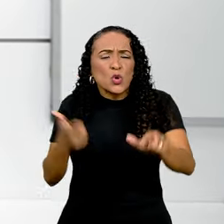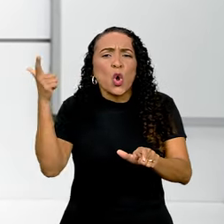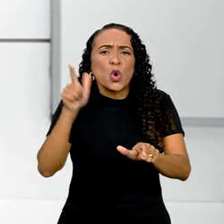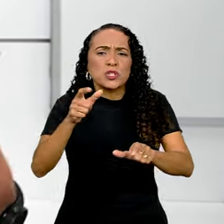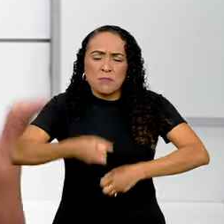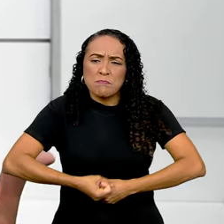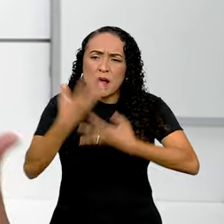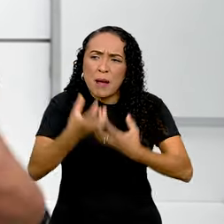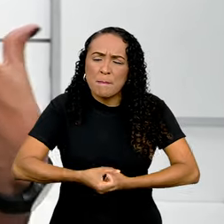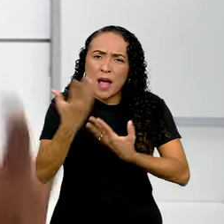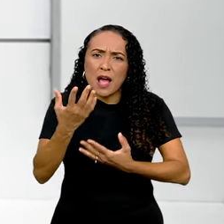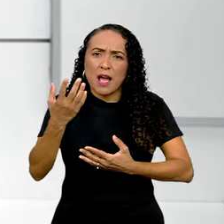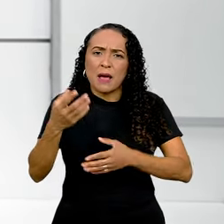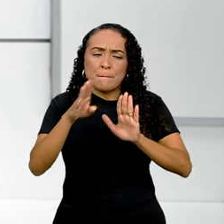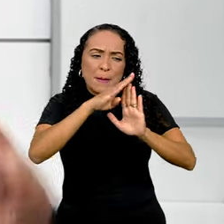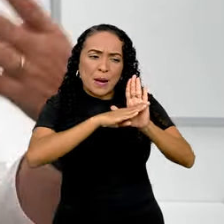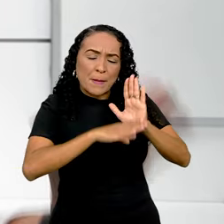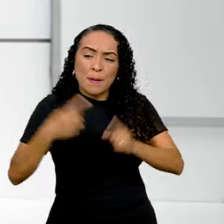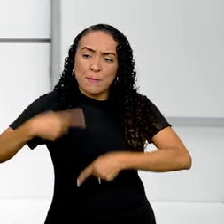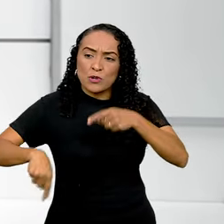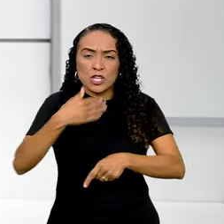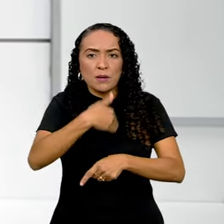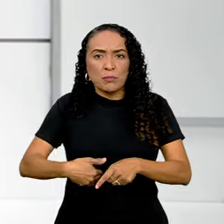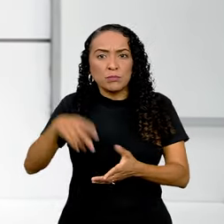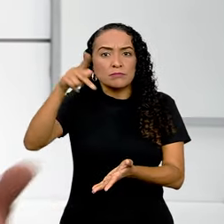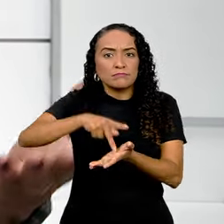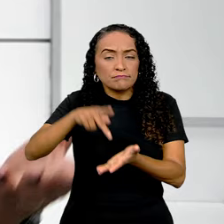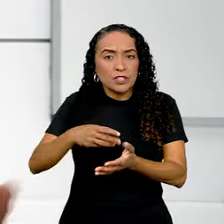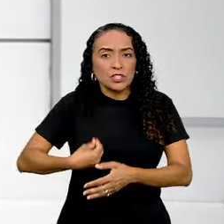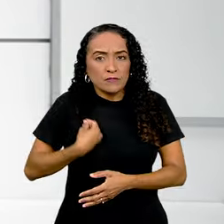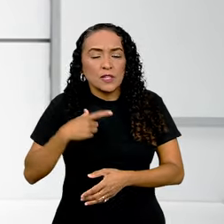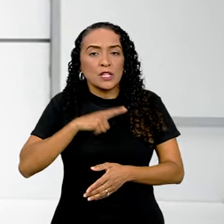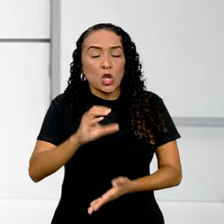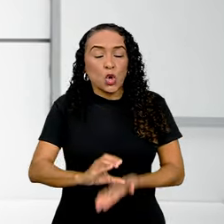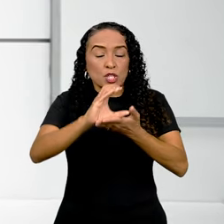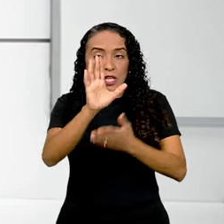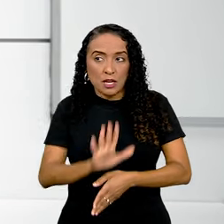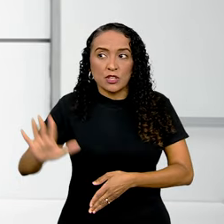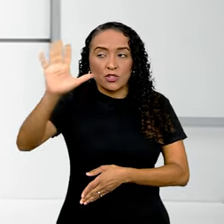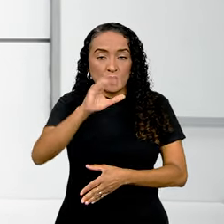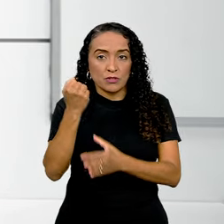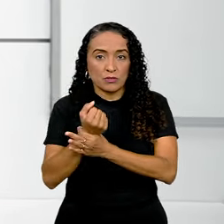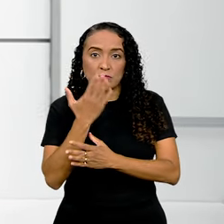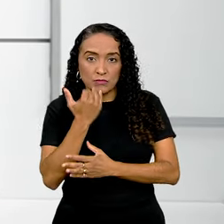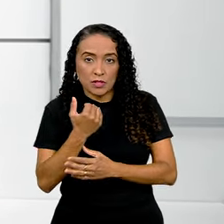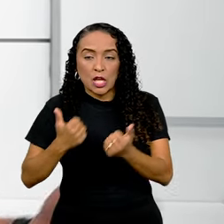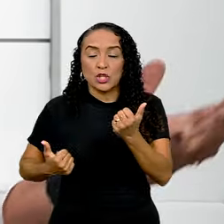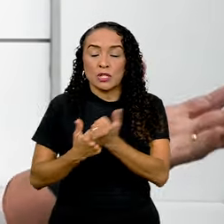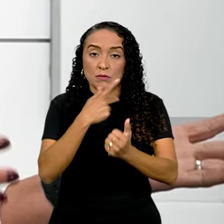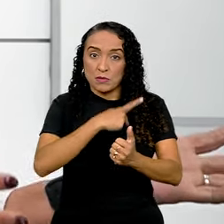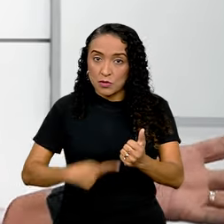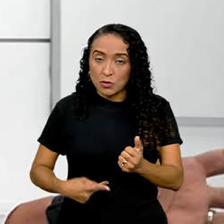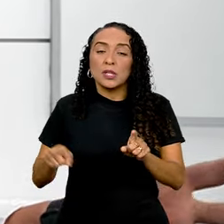pessoas consigam falar e pautar políticas públicas a partir de suas realidades a gente tem um Conselho Nacional de segurança alimentar e nutricional que